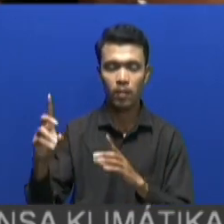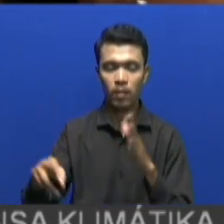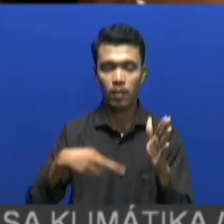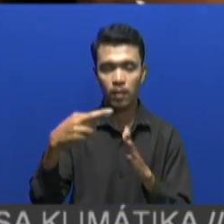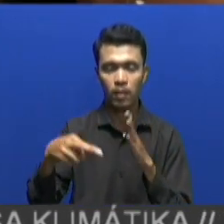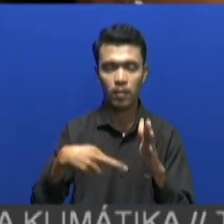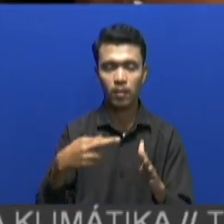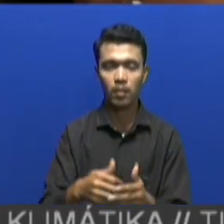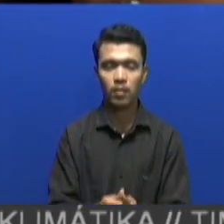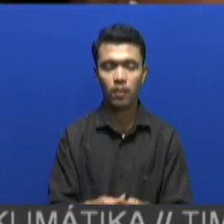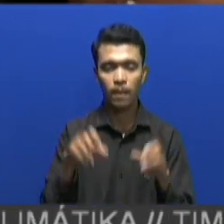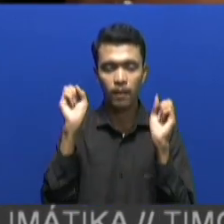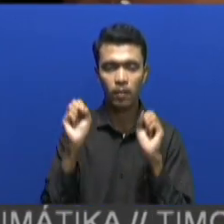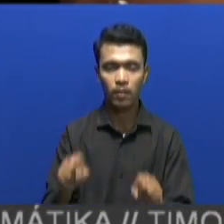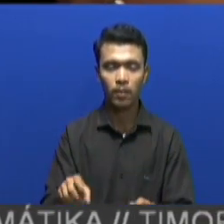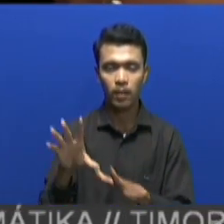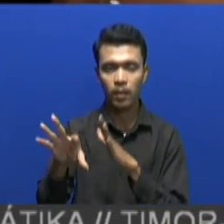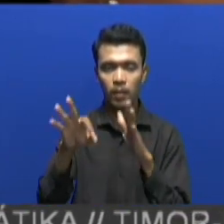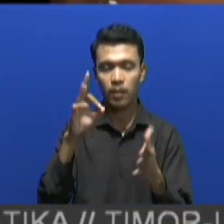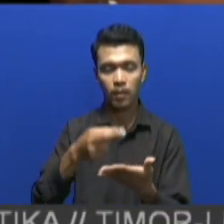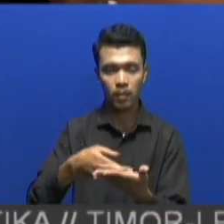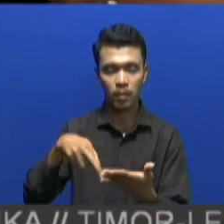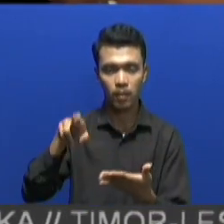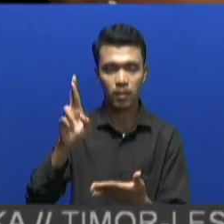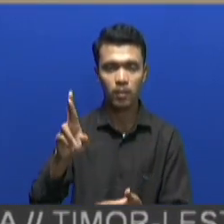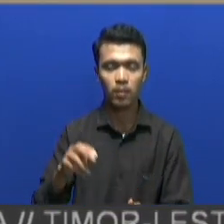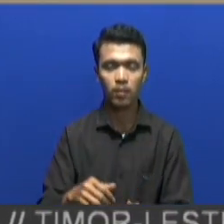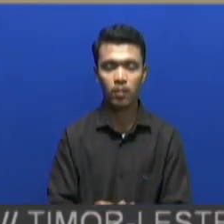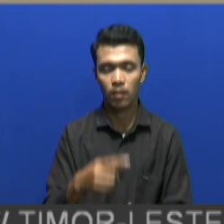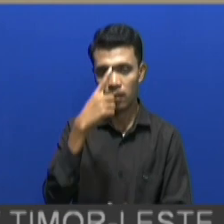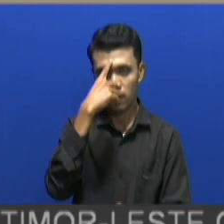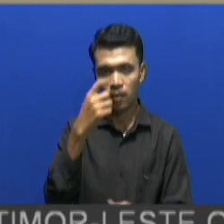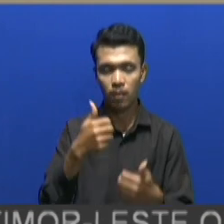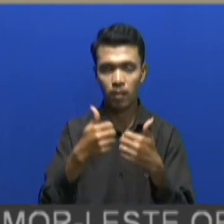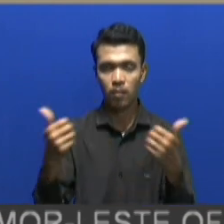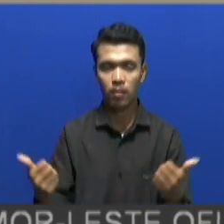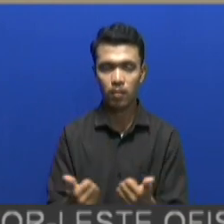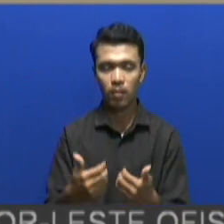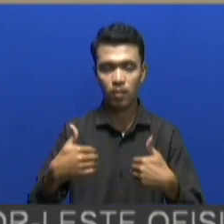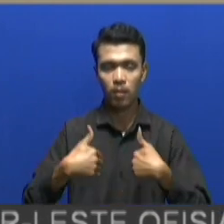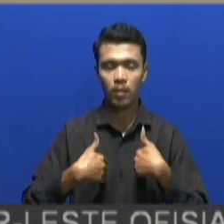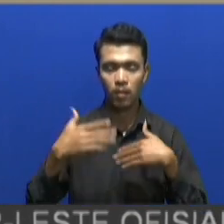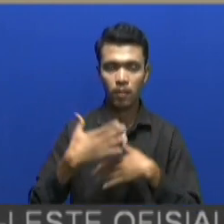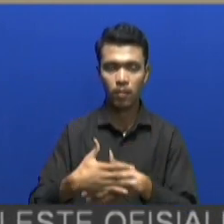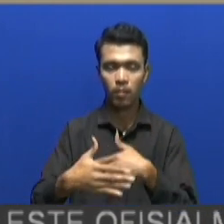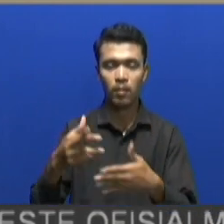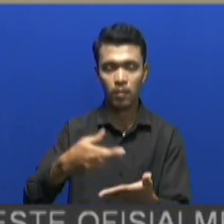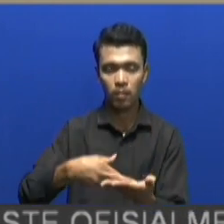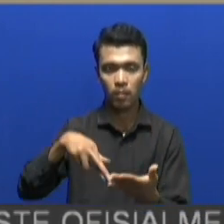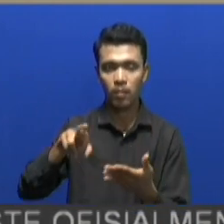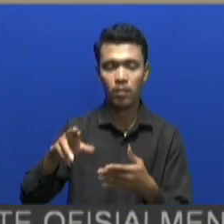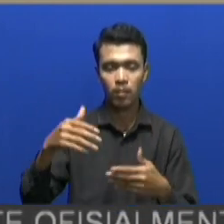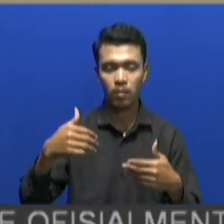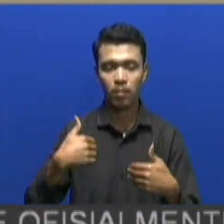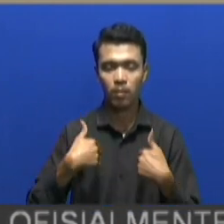contabilidade timorniã, onde bem reta em legalidade. Tamba a Associação Nacional e o processo de registração e o Ministério de Justiça,